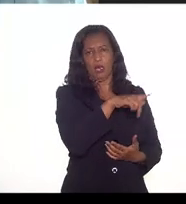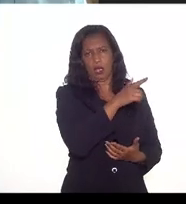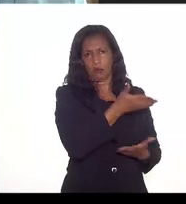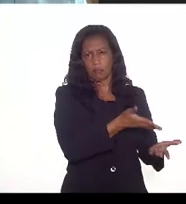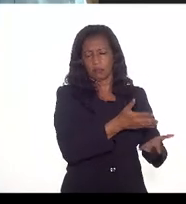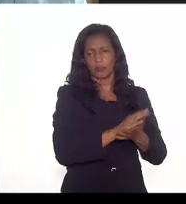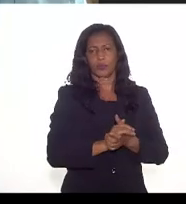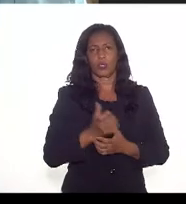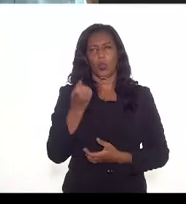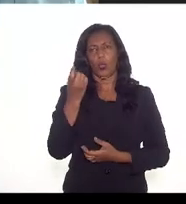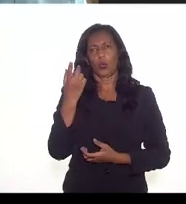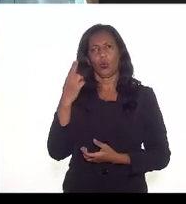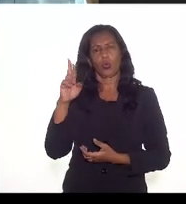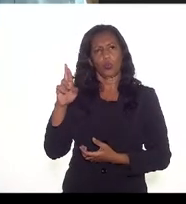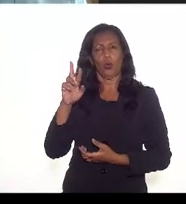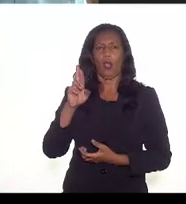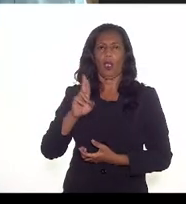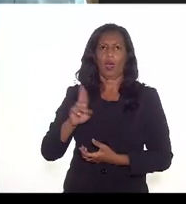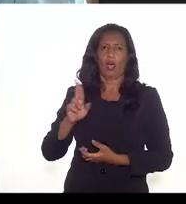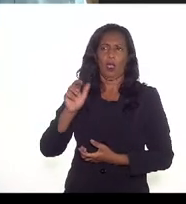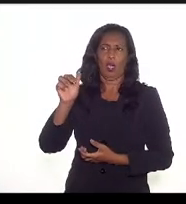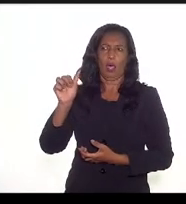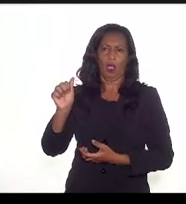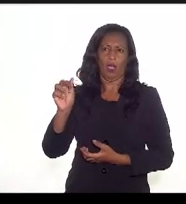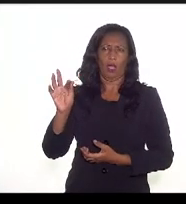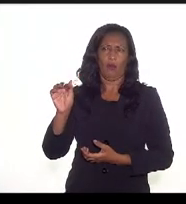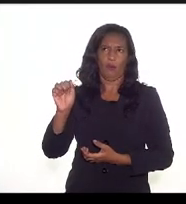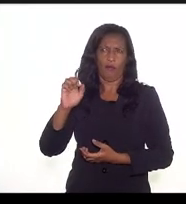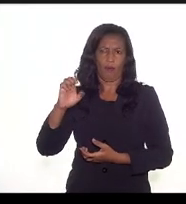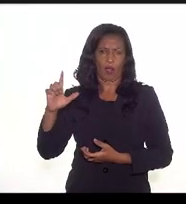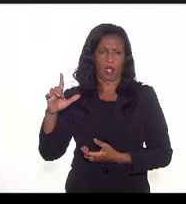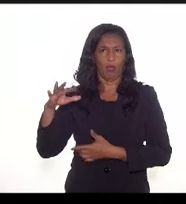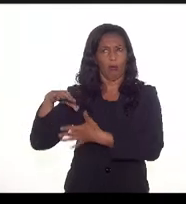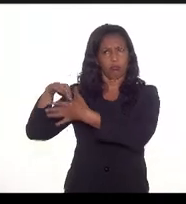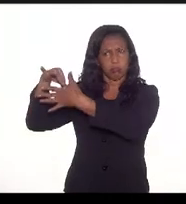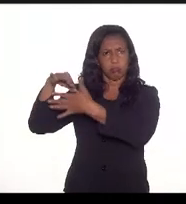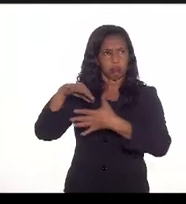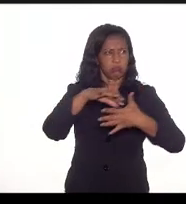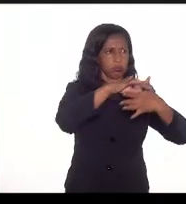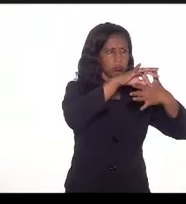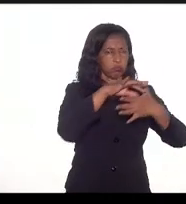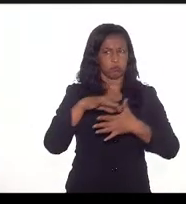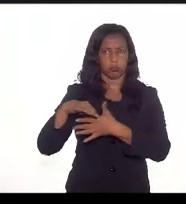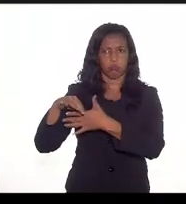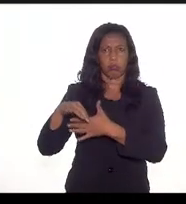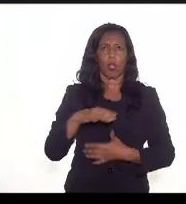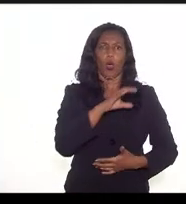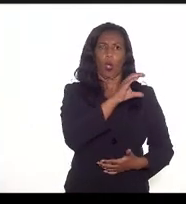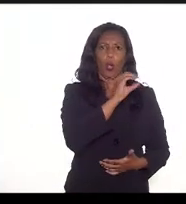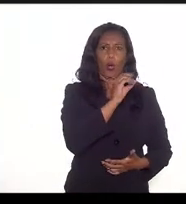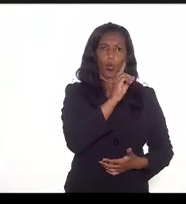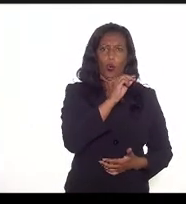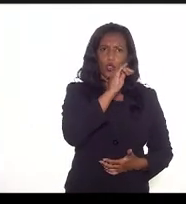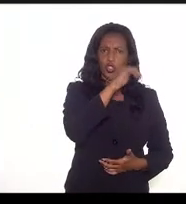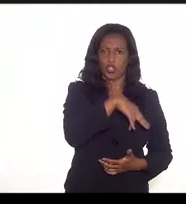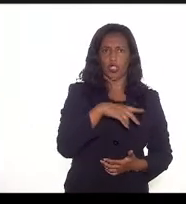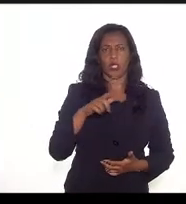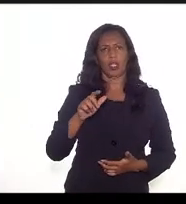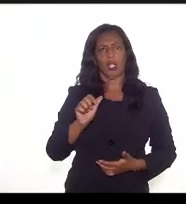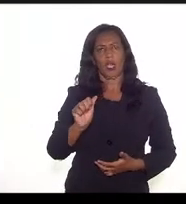agradeço ao doutor Rafael Lírio, os representantes aqui da CODIM e da